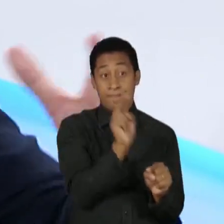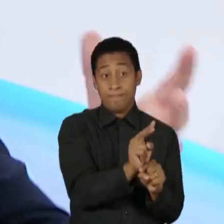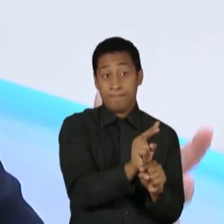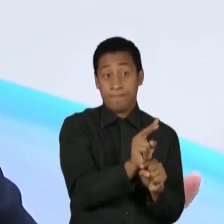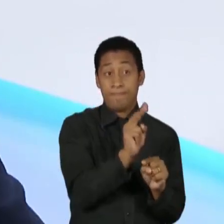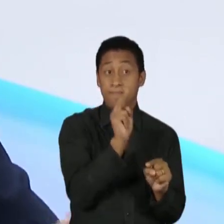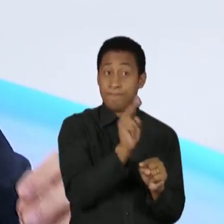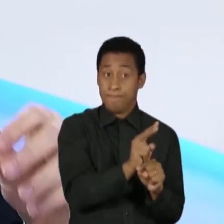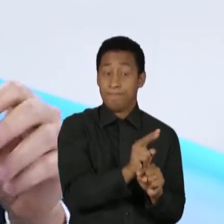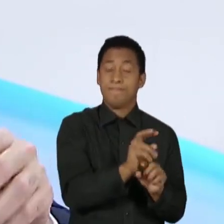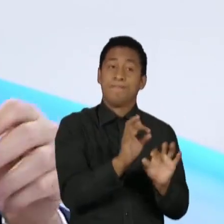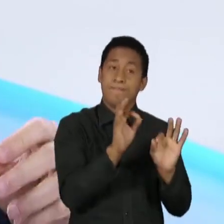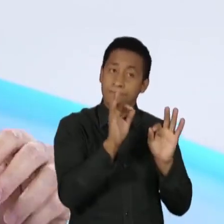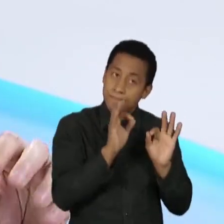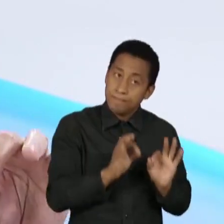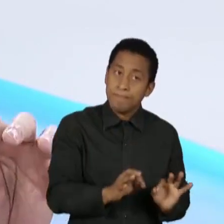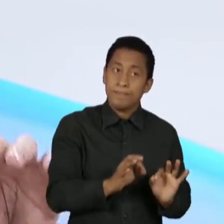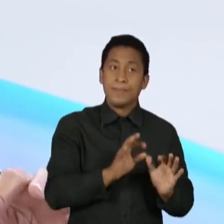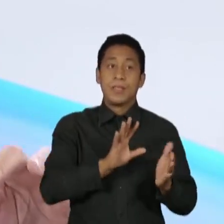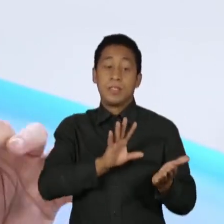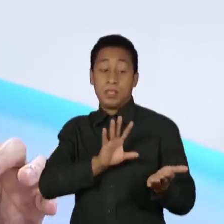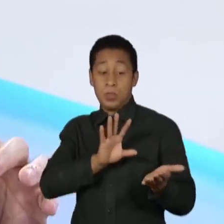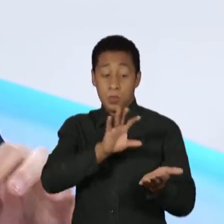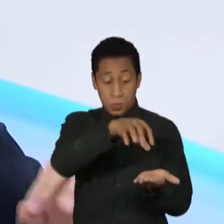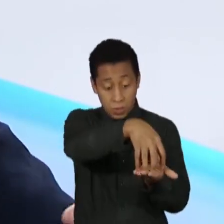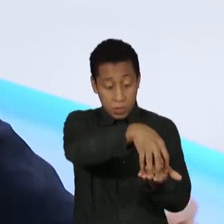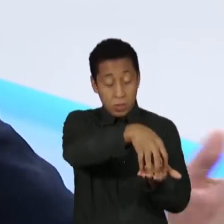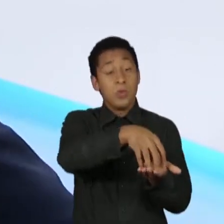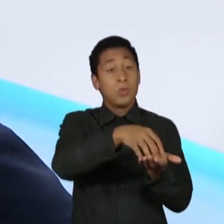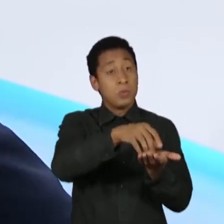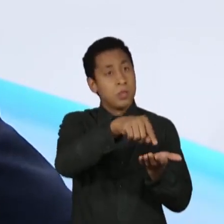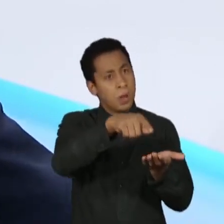nós tenhamos instituições é capazes de fiscalizar para e passo essa execução